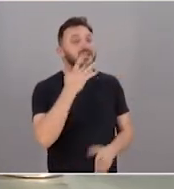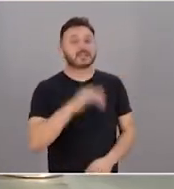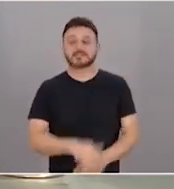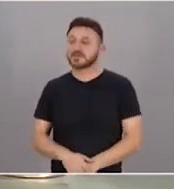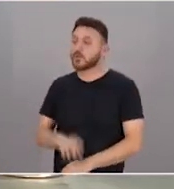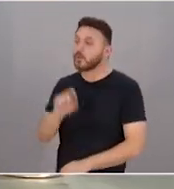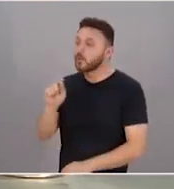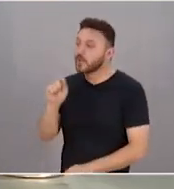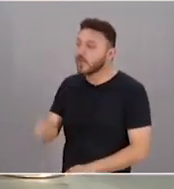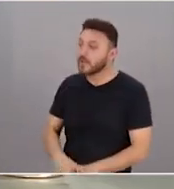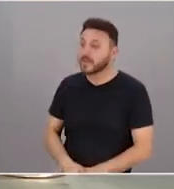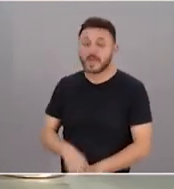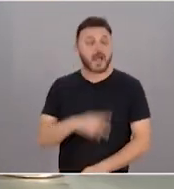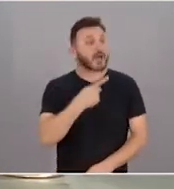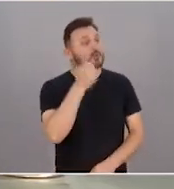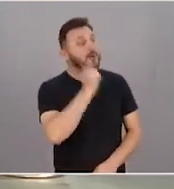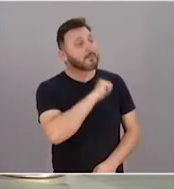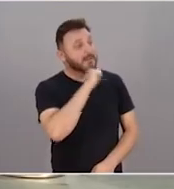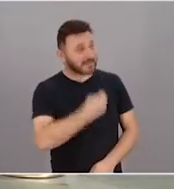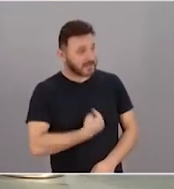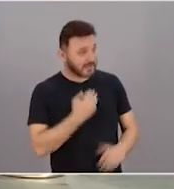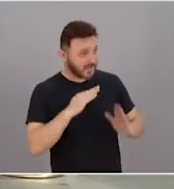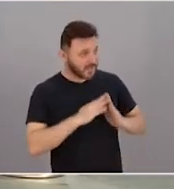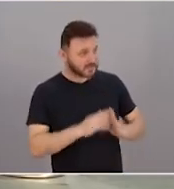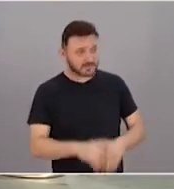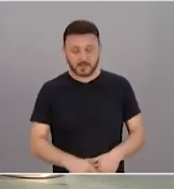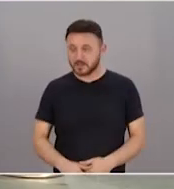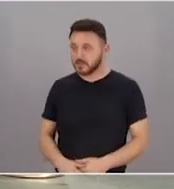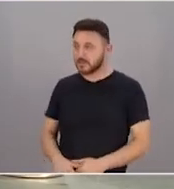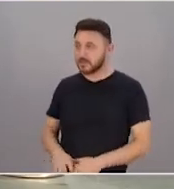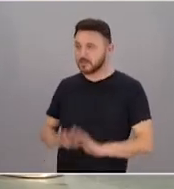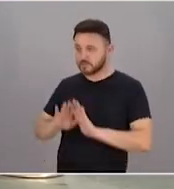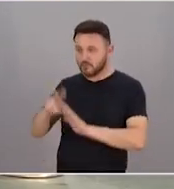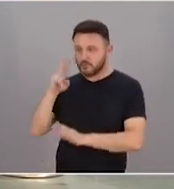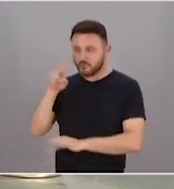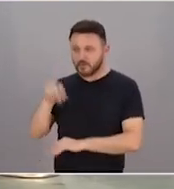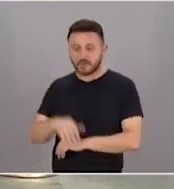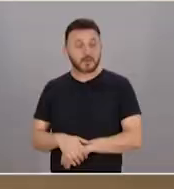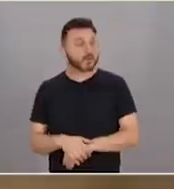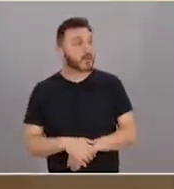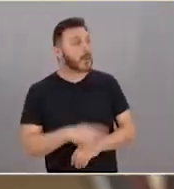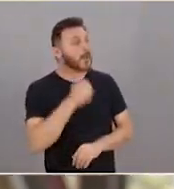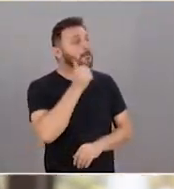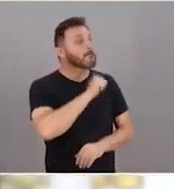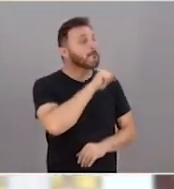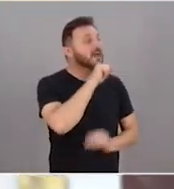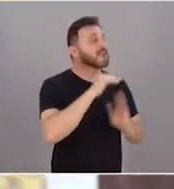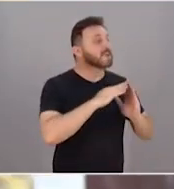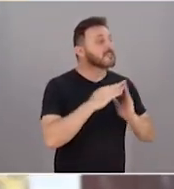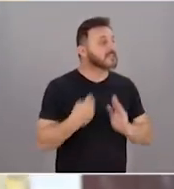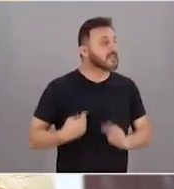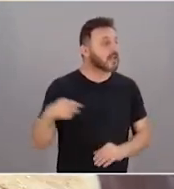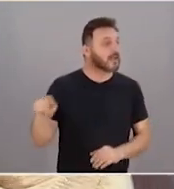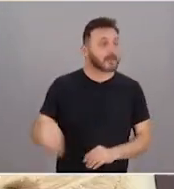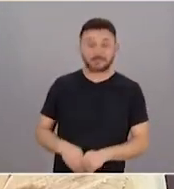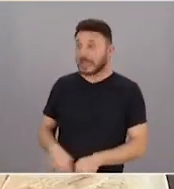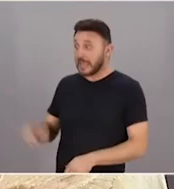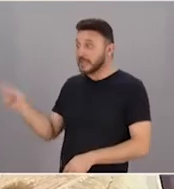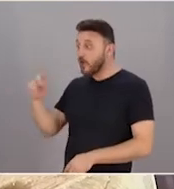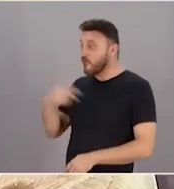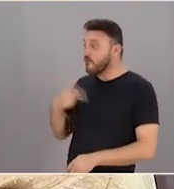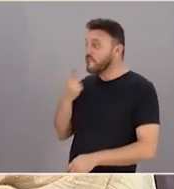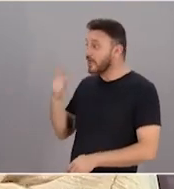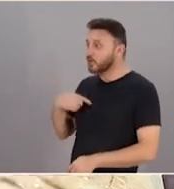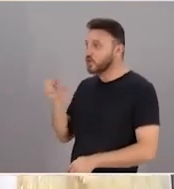dizendo? Mas não fui eu, padre, não estou dizendo que é você. Estou dizendo que nós precisamos, e isso o Papa está chamando a atenção,